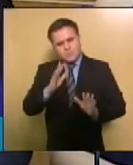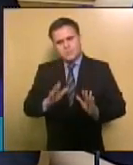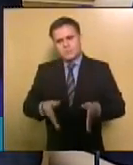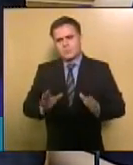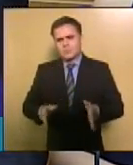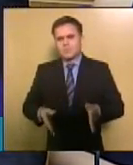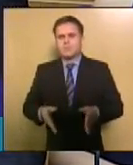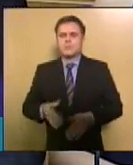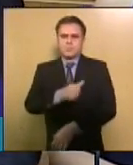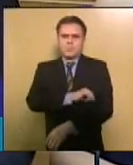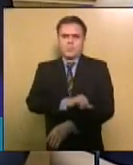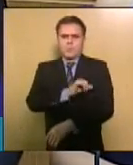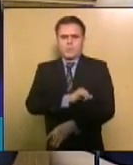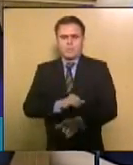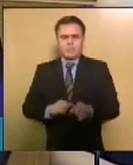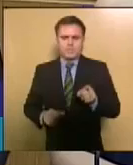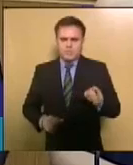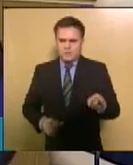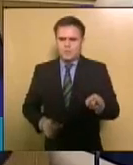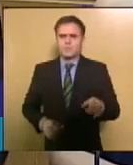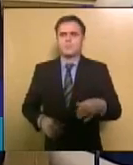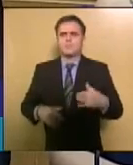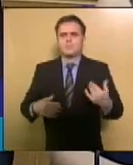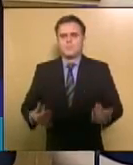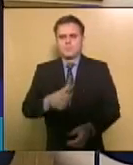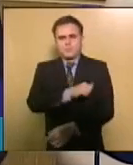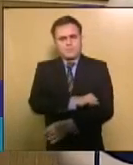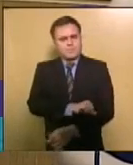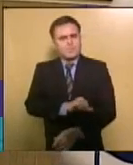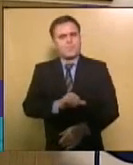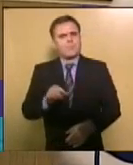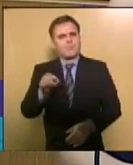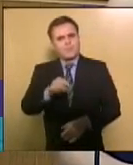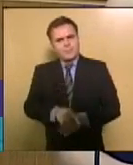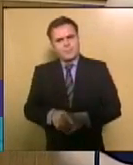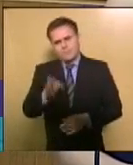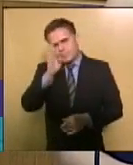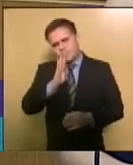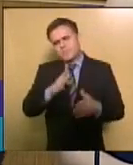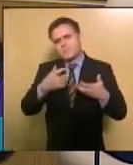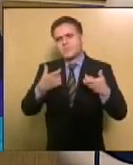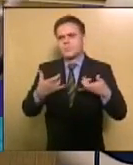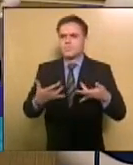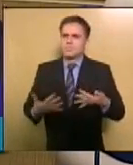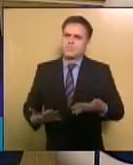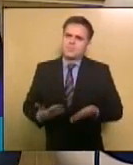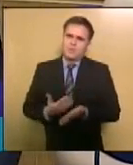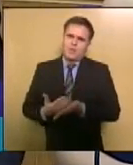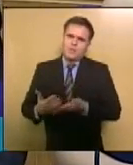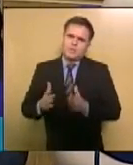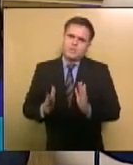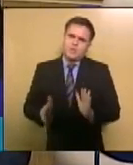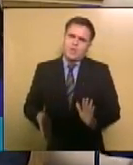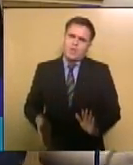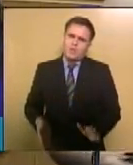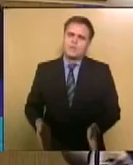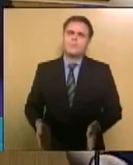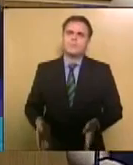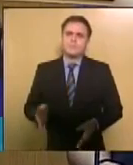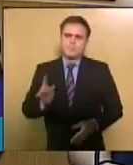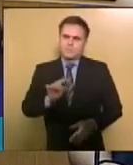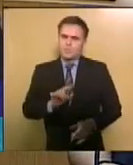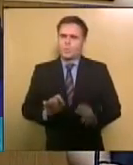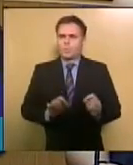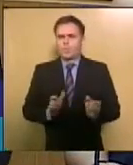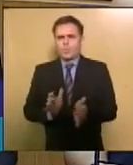verificamos no Rio de Janeiro é que o Rio de Janeiro e a gente pode falar a mesma coisa do Brasil é uma cidade partida Como diria o Ventura não apenas